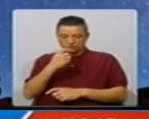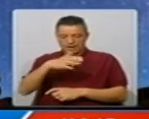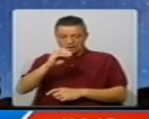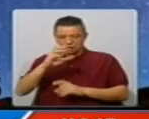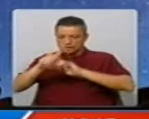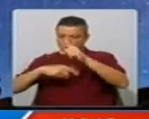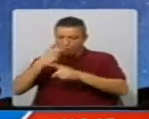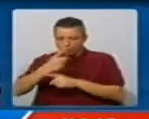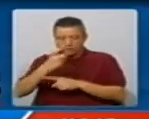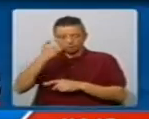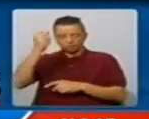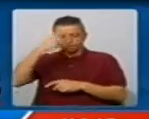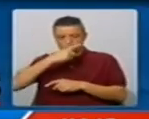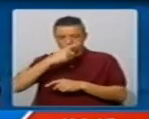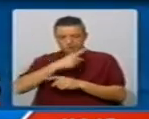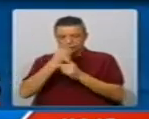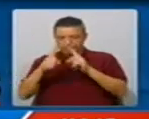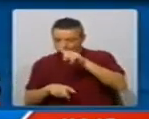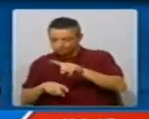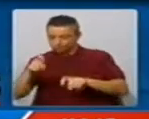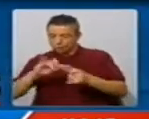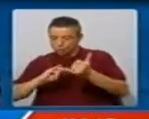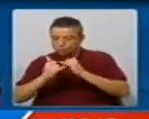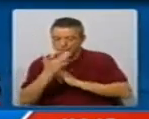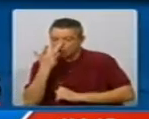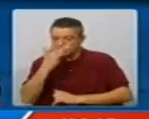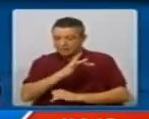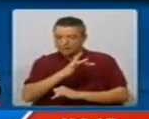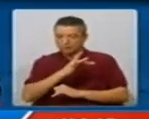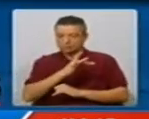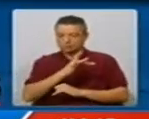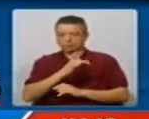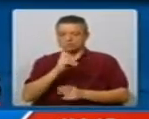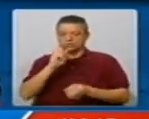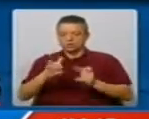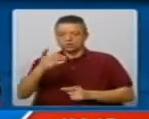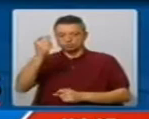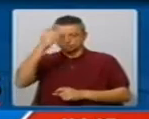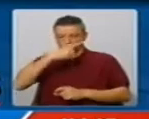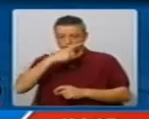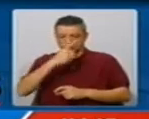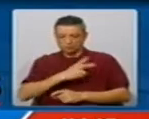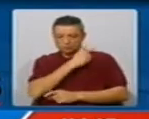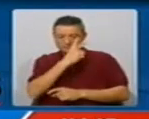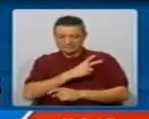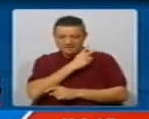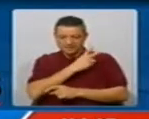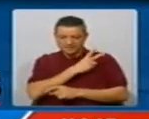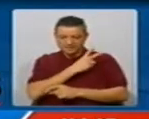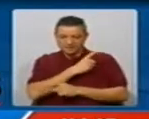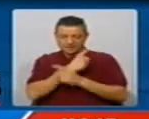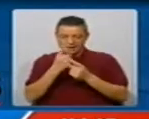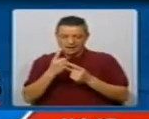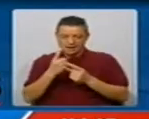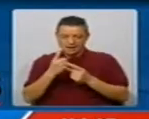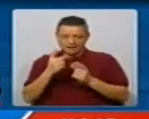história, precisamente esta nuvem, para ter escapado ao buraco negro. E então qual é a história que nos é contada por astrónomos da Universidade da Califórnia? É que provavelmente estamos a